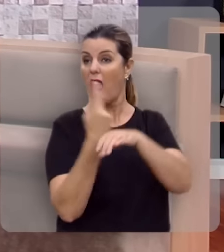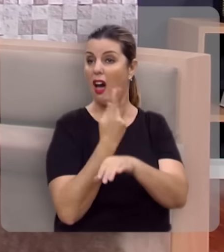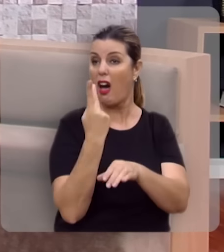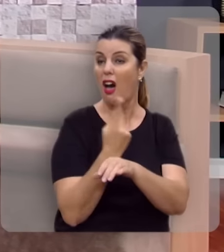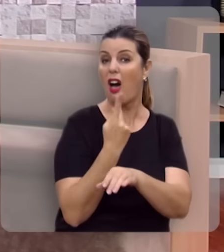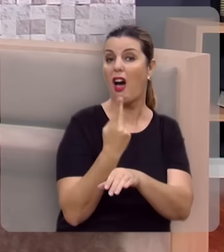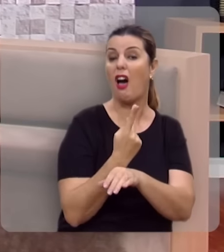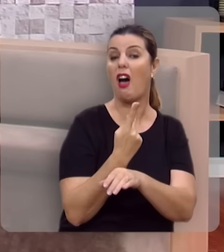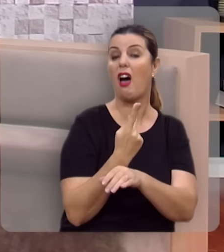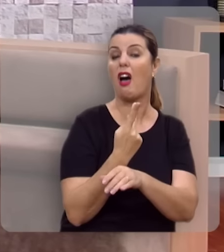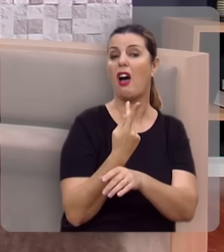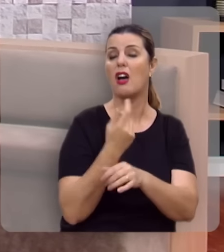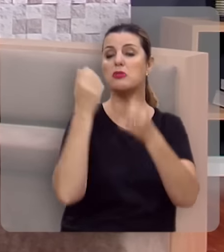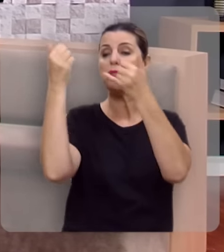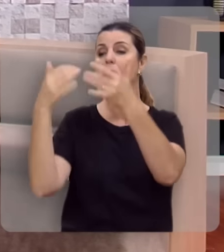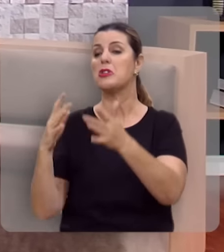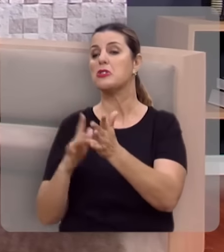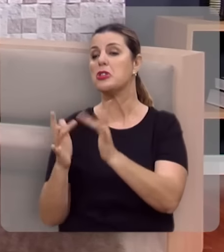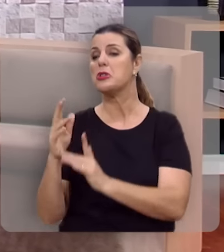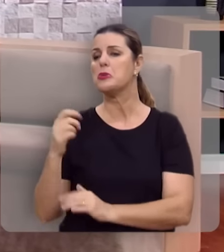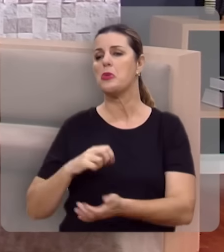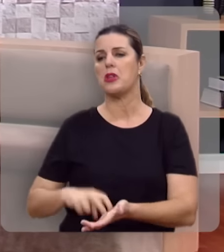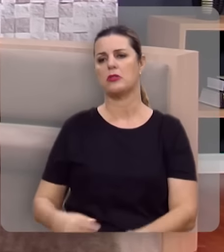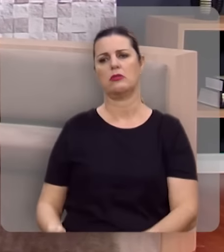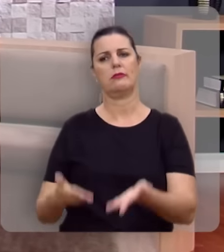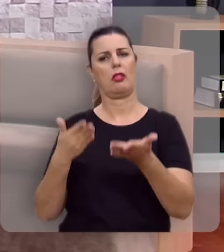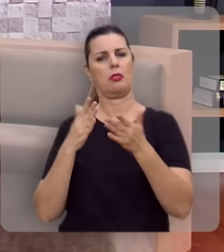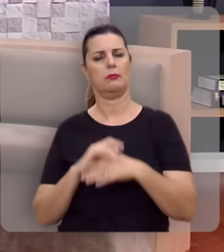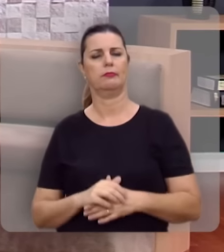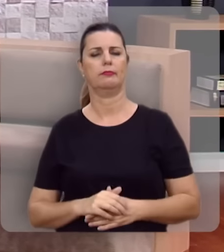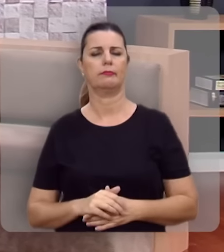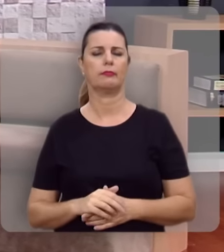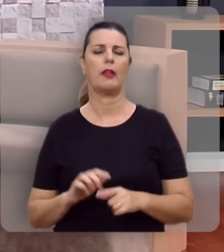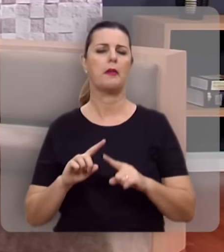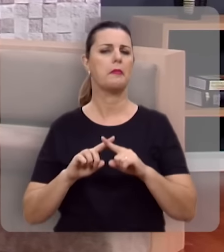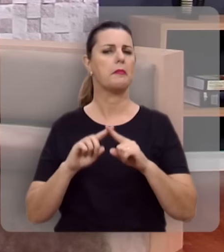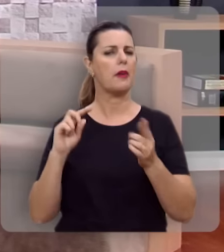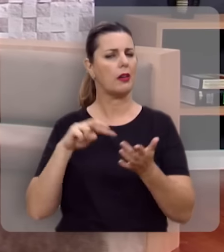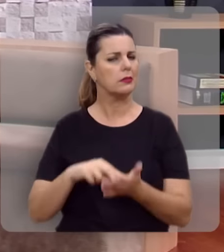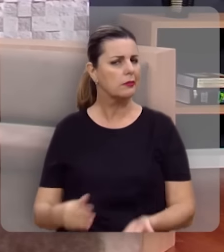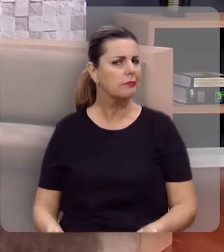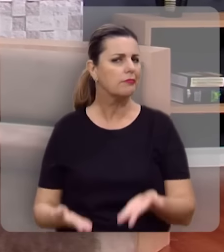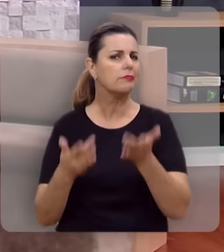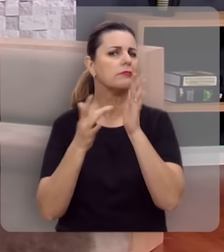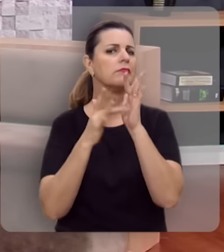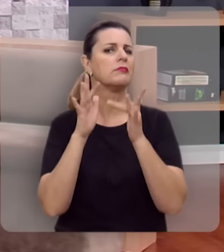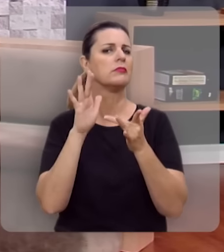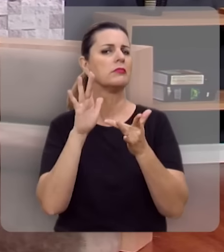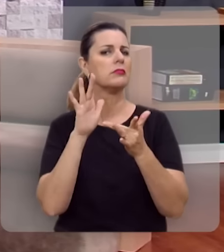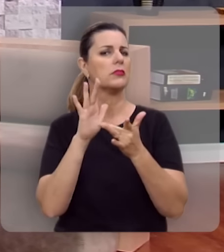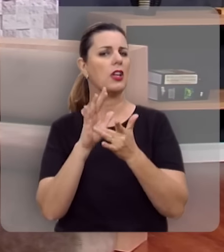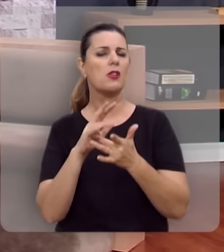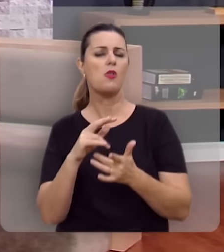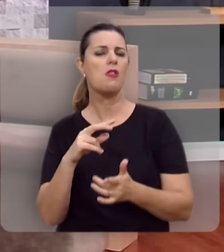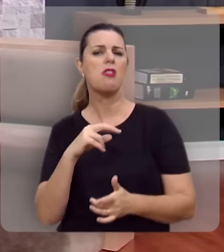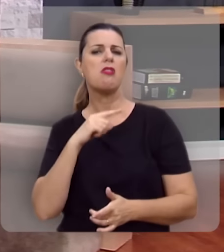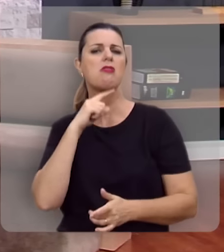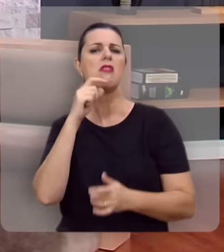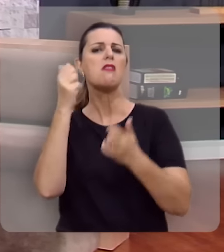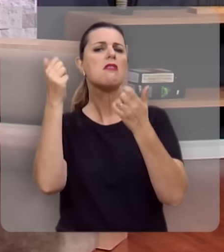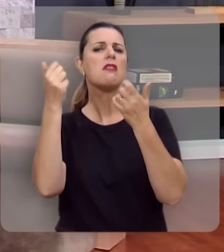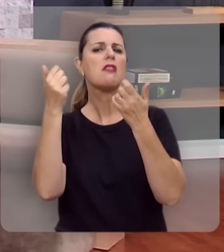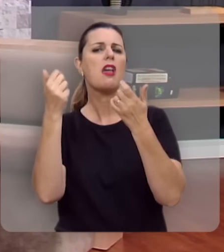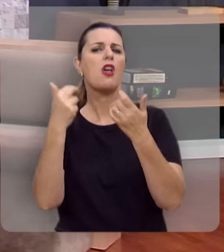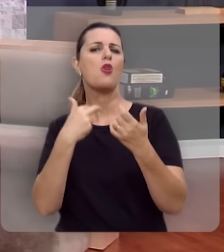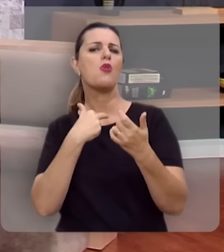errado e saíram contando que ele tinha ressuscitado. Mas a ressurreição de Cristo é um fato